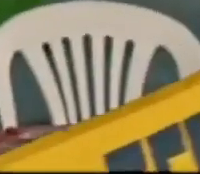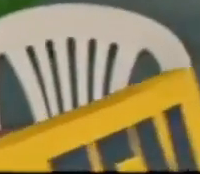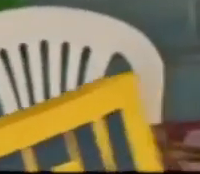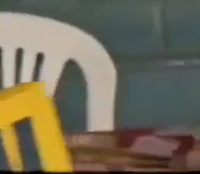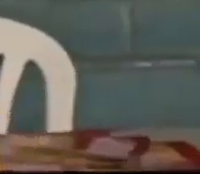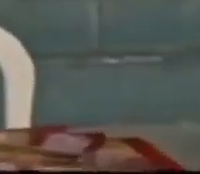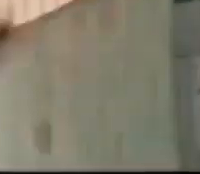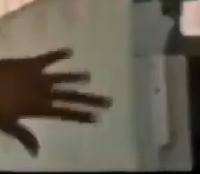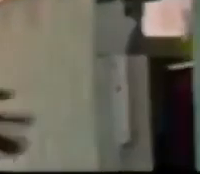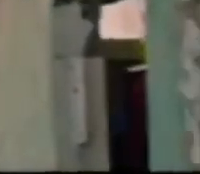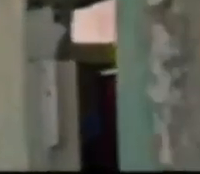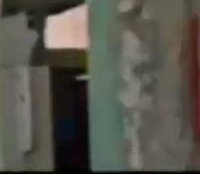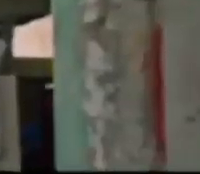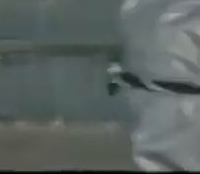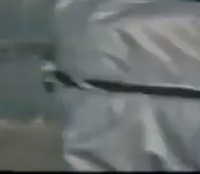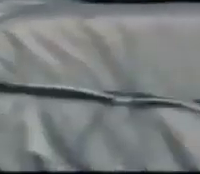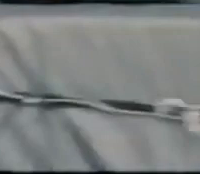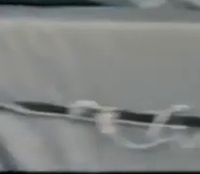ver